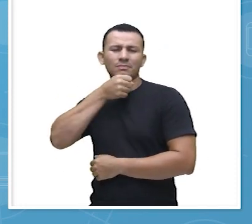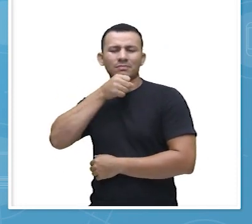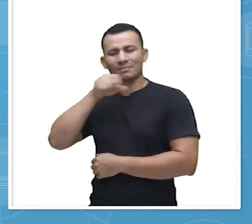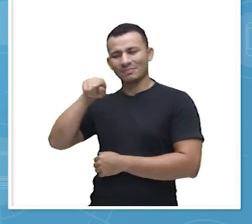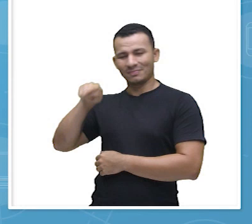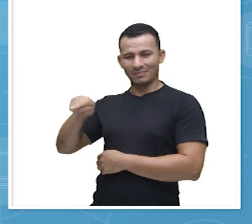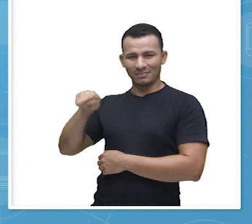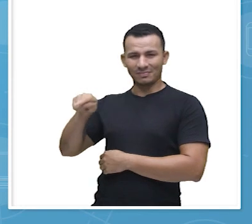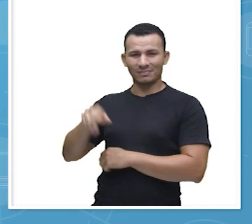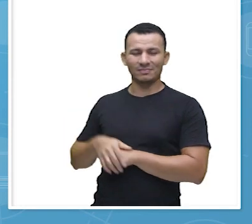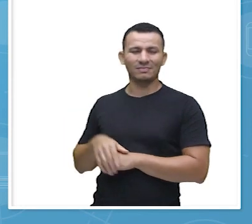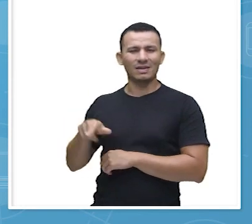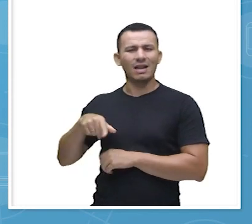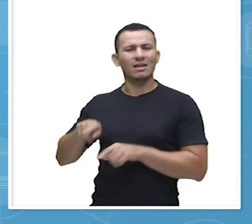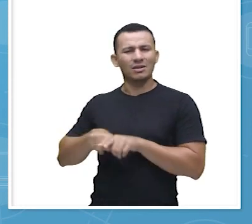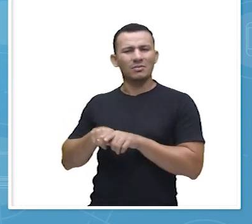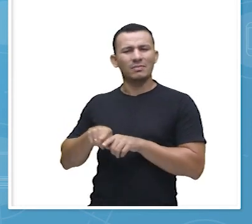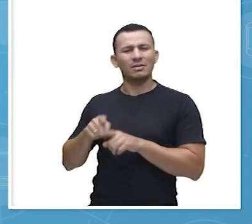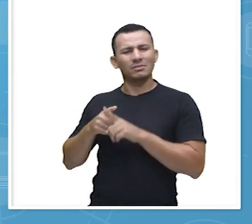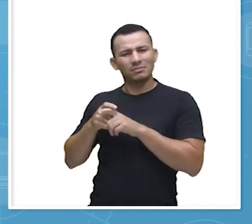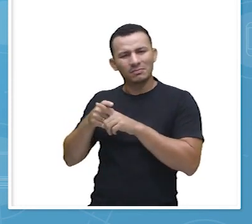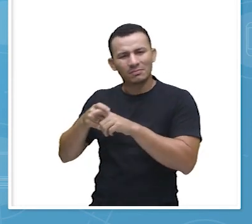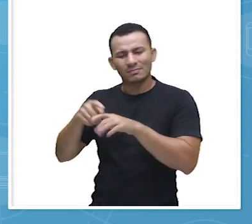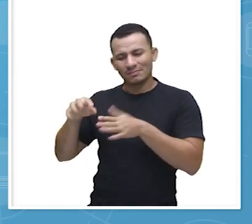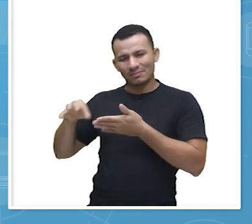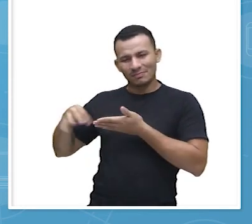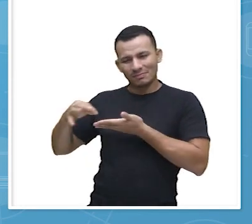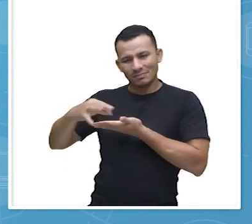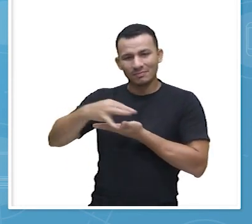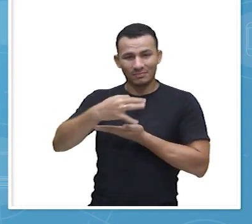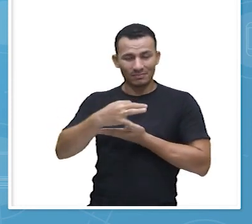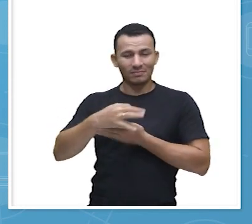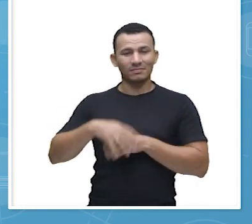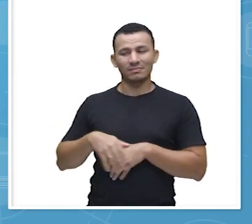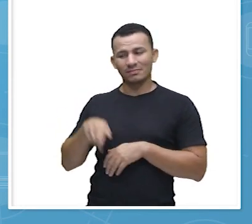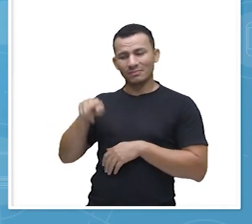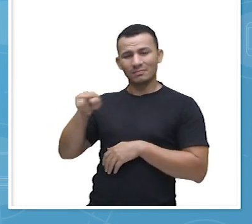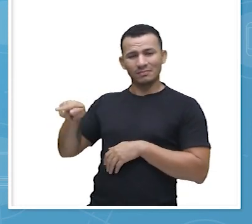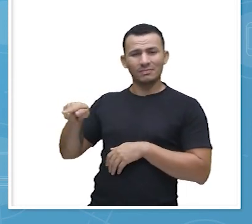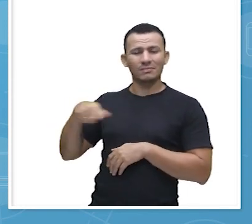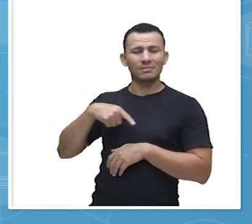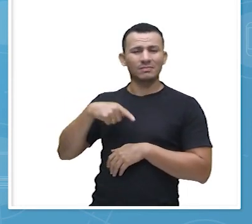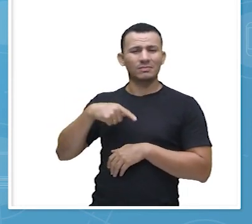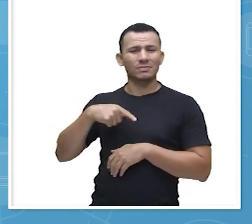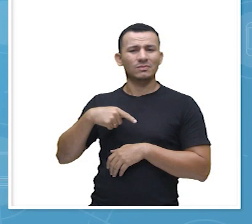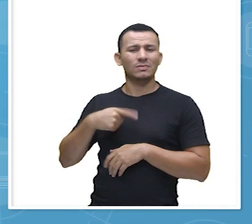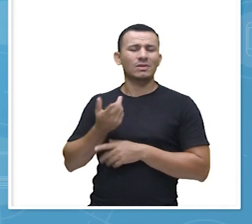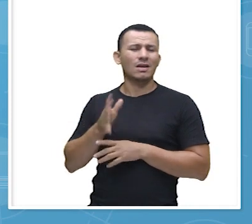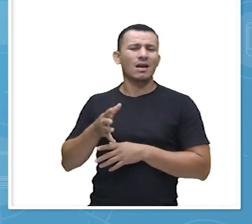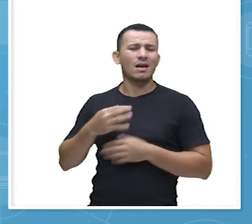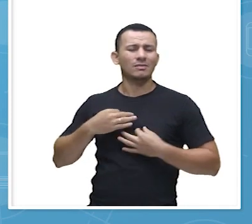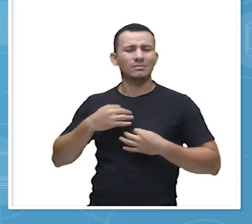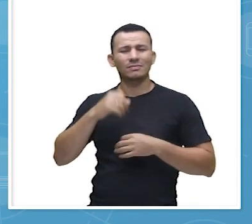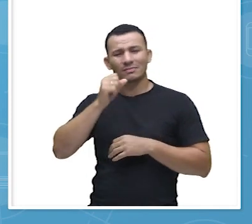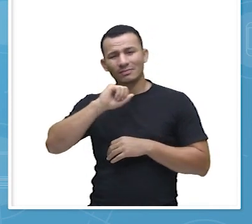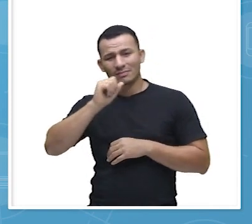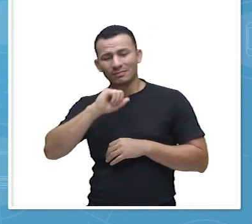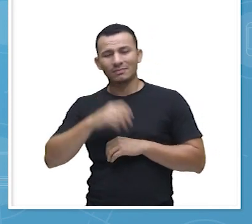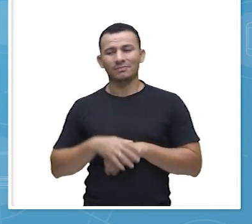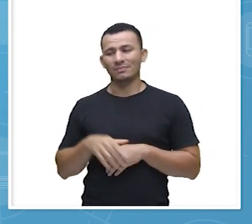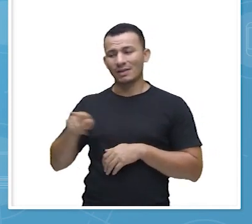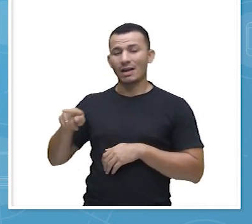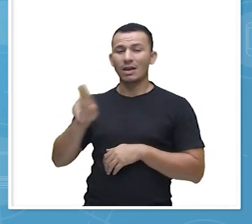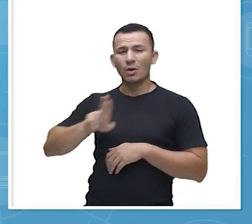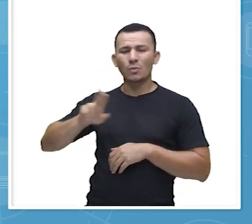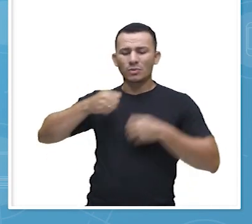conta anedota e tricota. As anedotas de vovó Maricota Ripinica são muito velhas. Vovó Maricota se veste